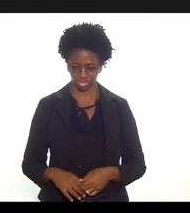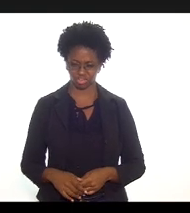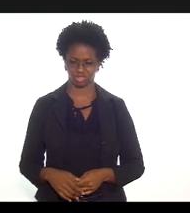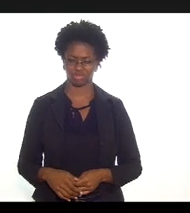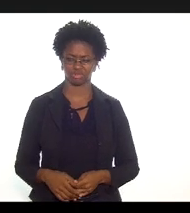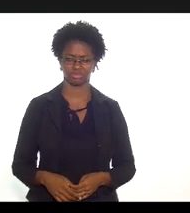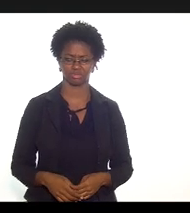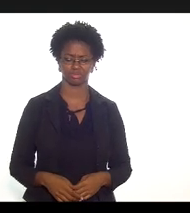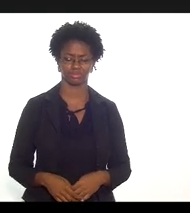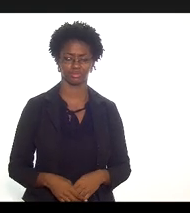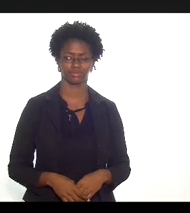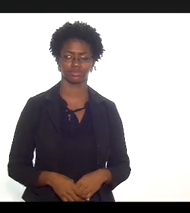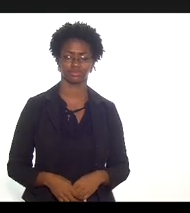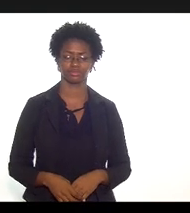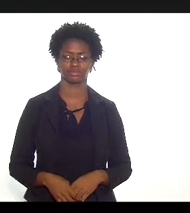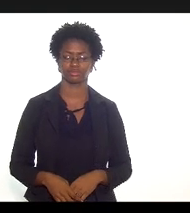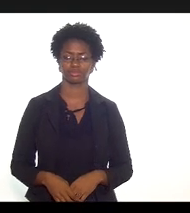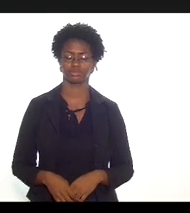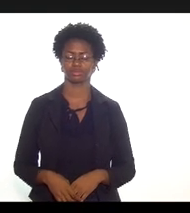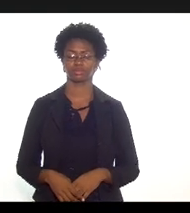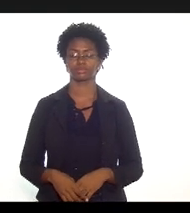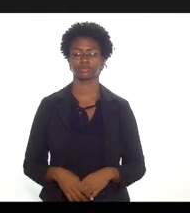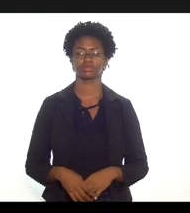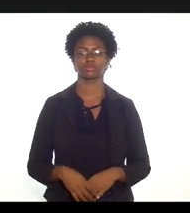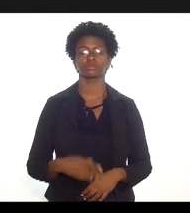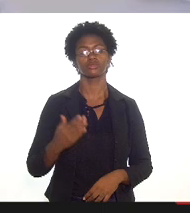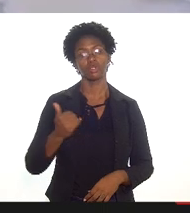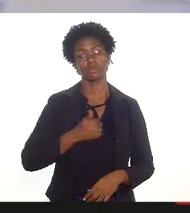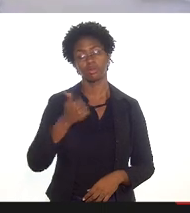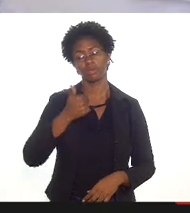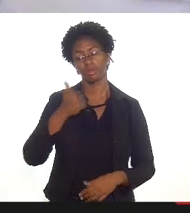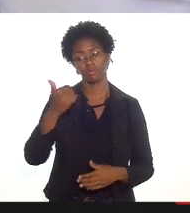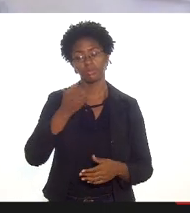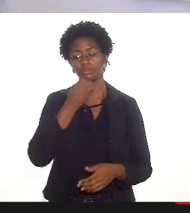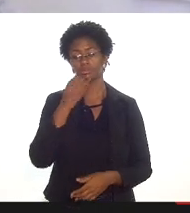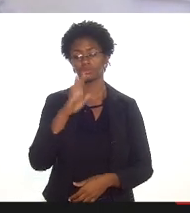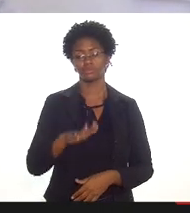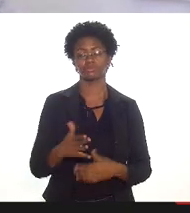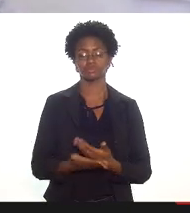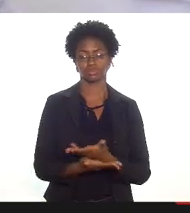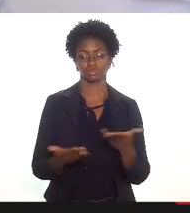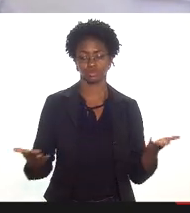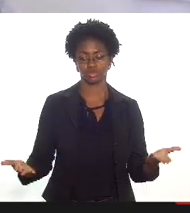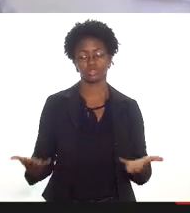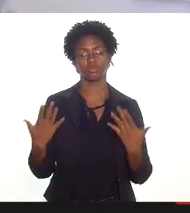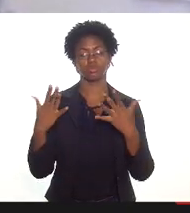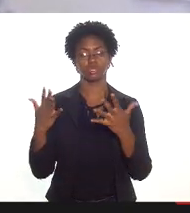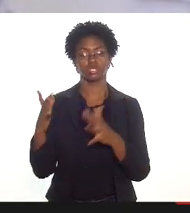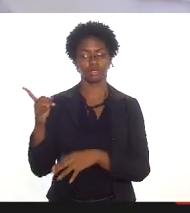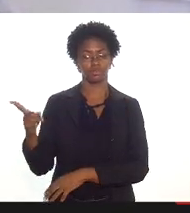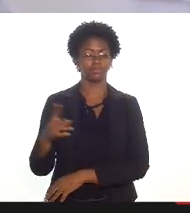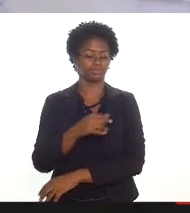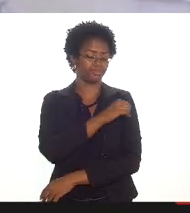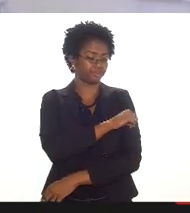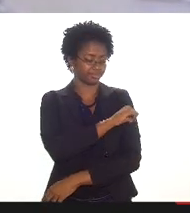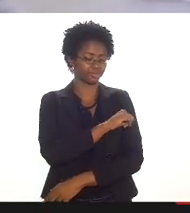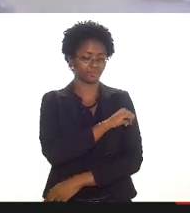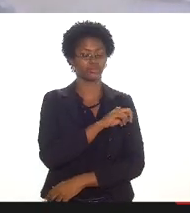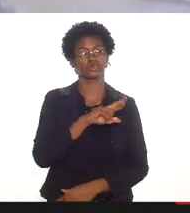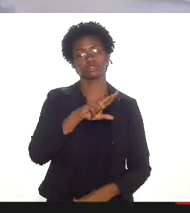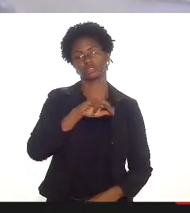Em primeiro lugar, boa tarde a todos. Queria parabenizar a deputada enfermeira Regiane, sempre uma deputada